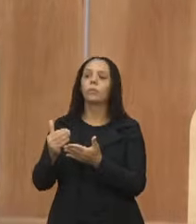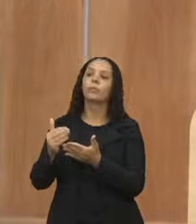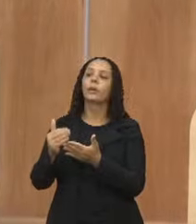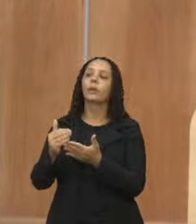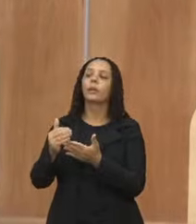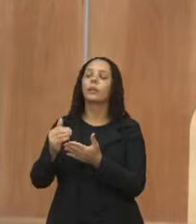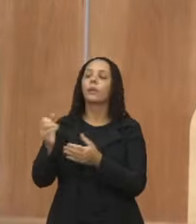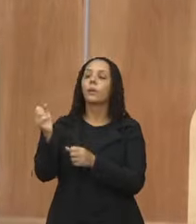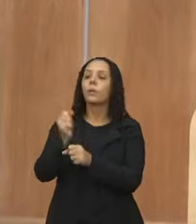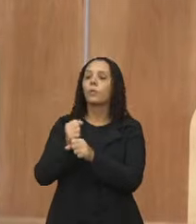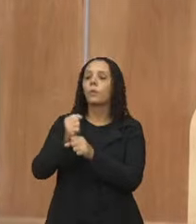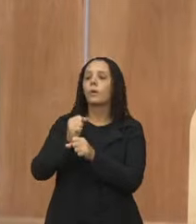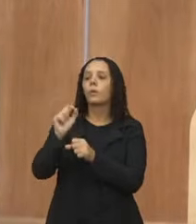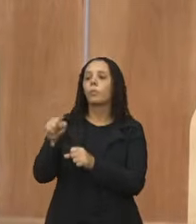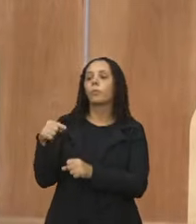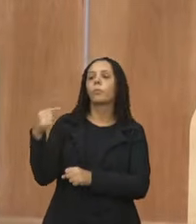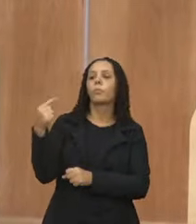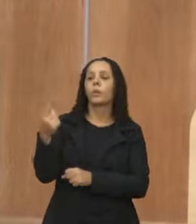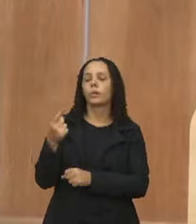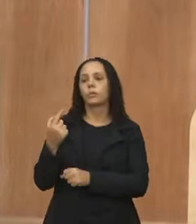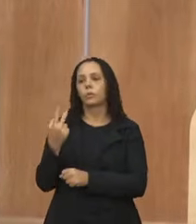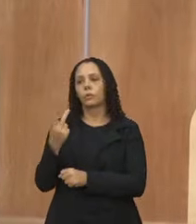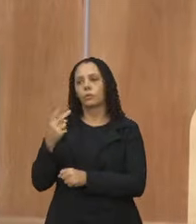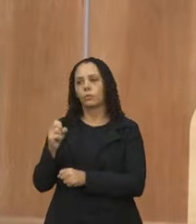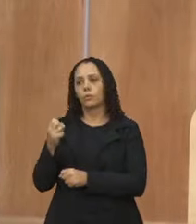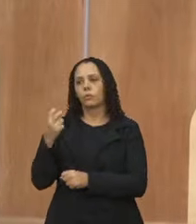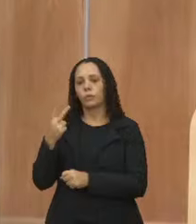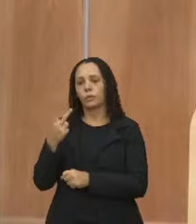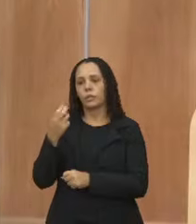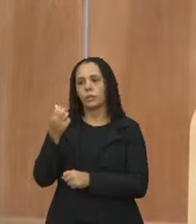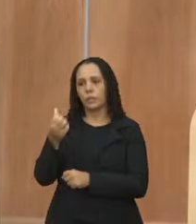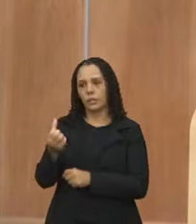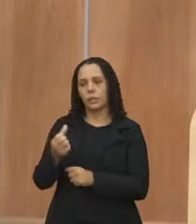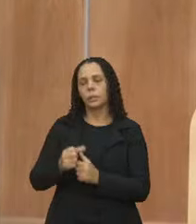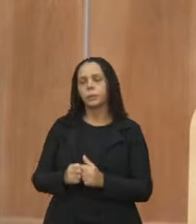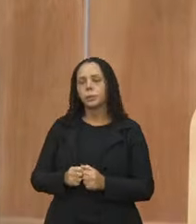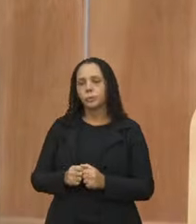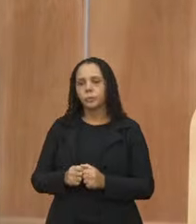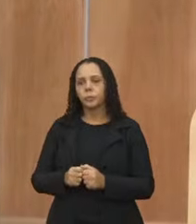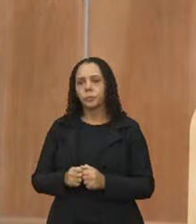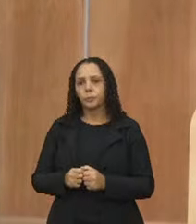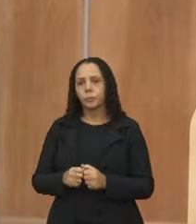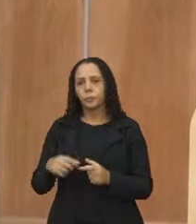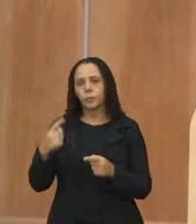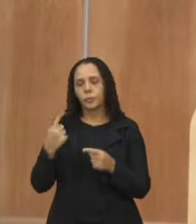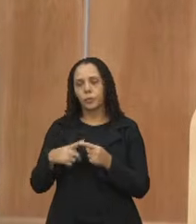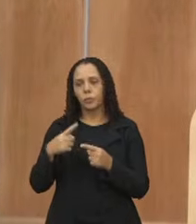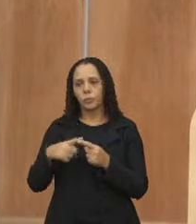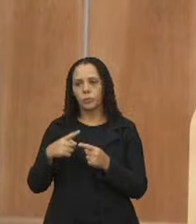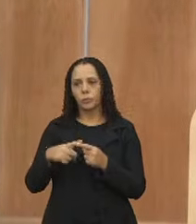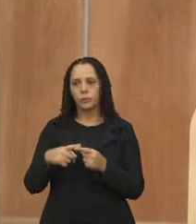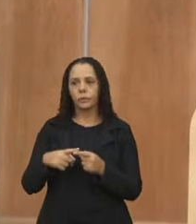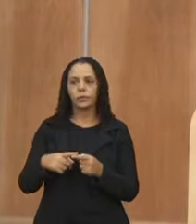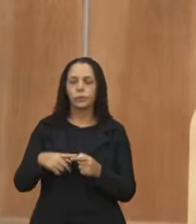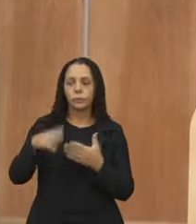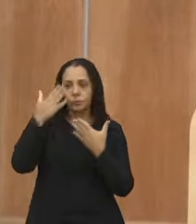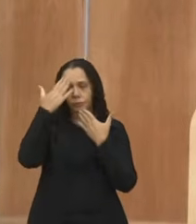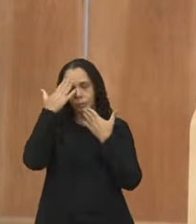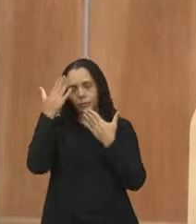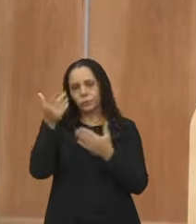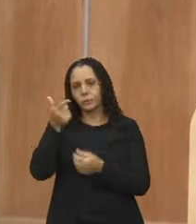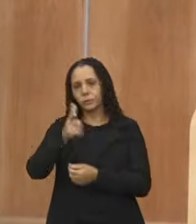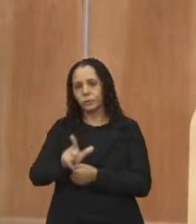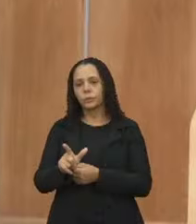surpresa, começa a vigorar a partir de 2026, em decorrência do princípio da anualidade. Então, muito obrigado mais uma